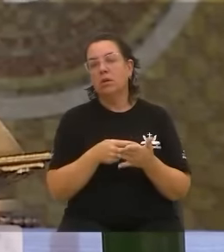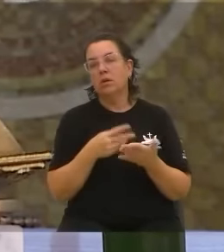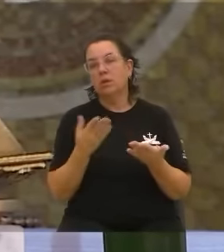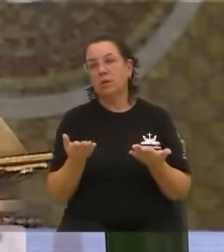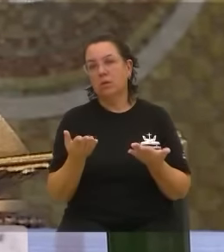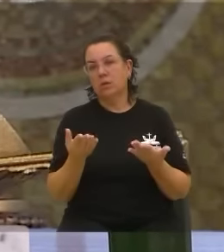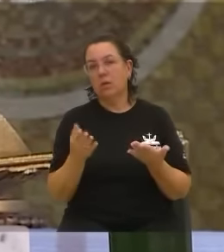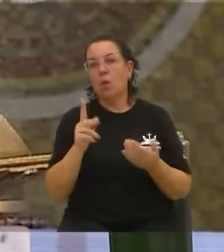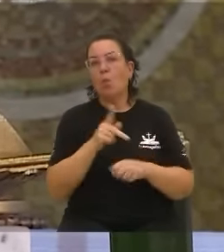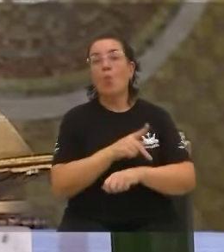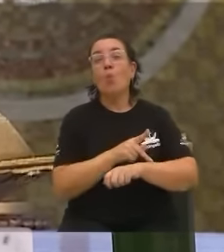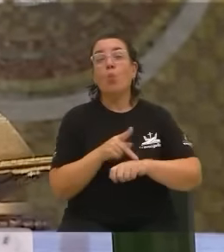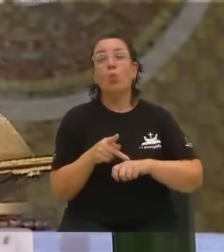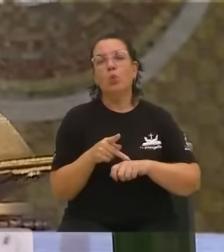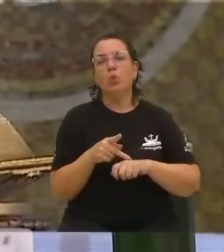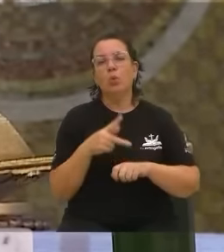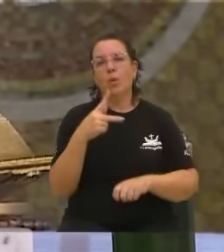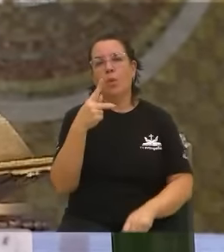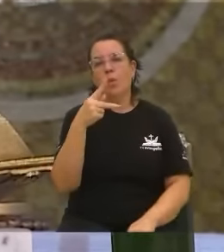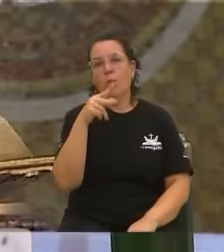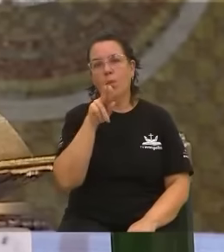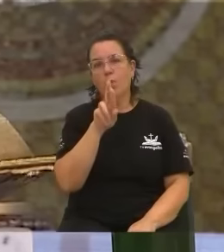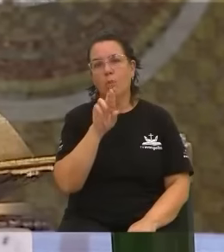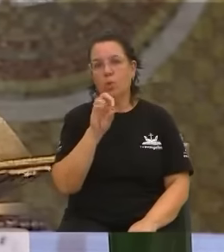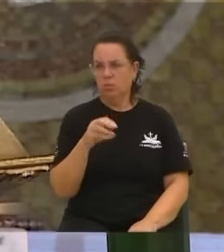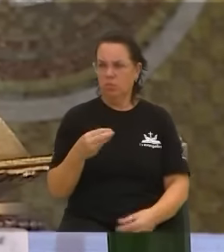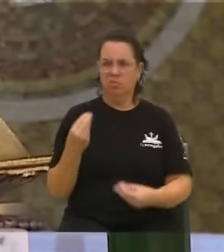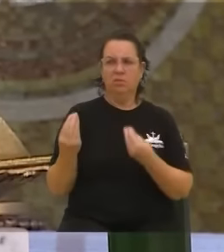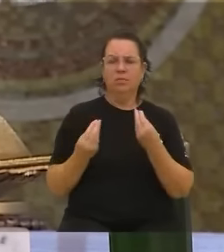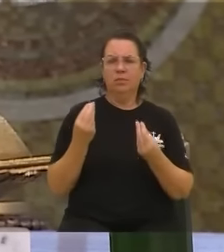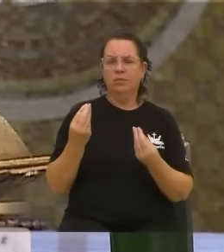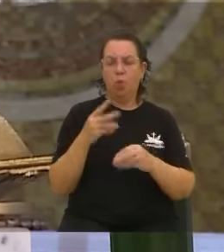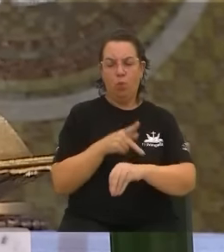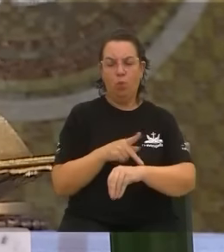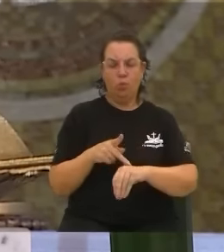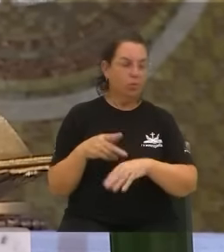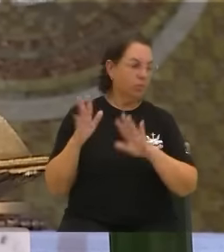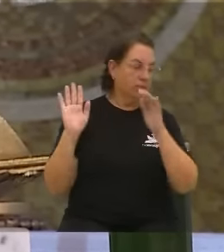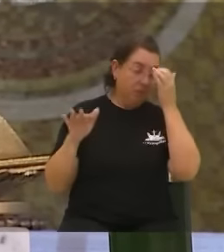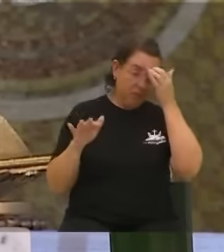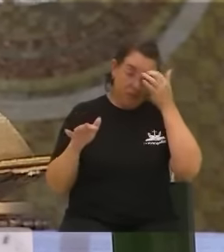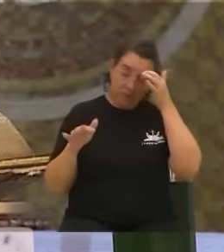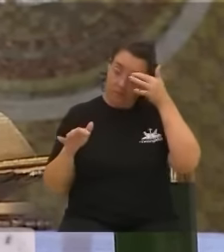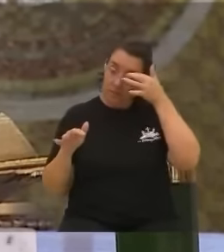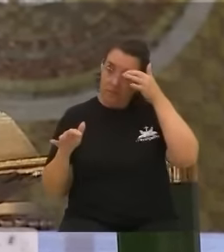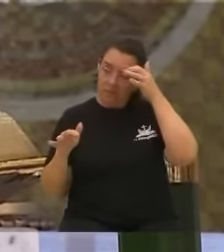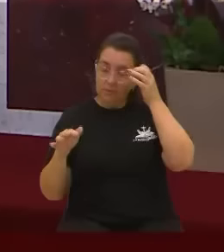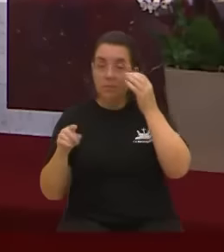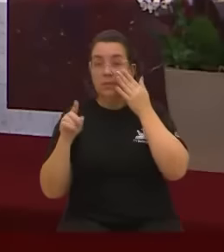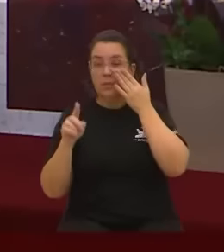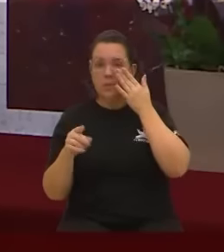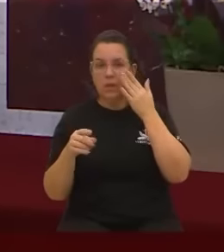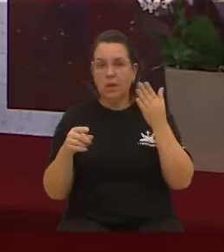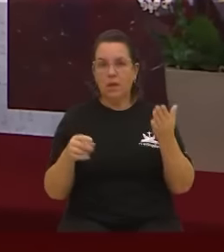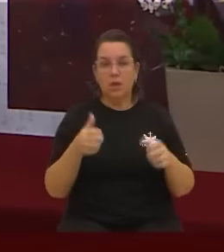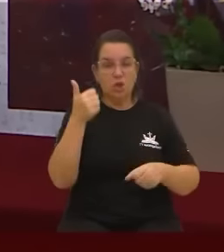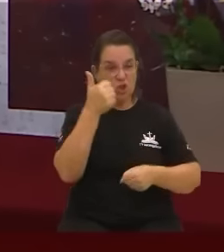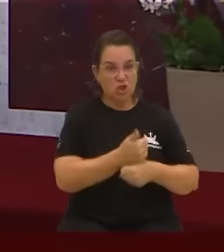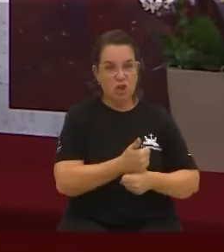o puro. Mas como Zaqueu, o puro? Ele era cobrador,